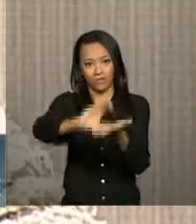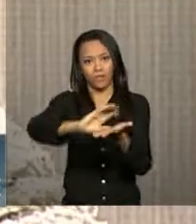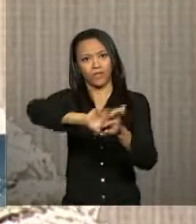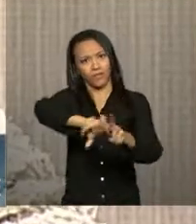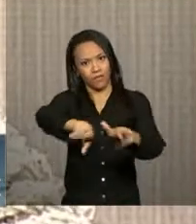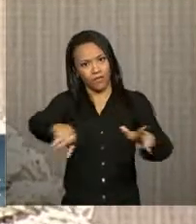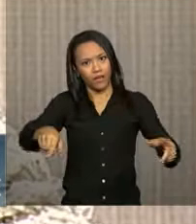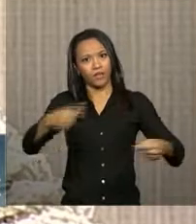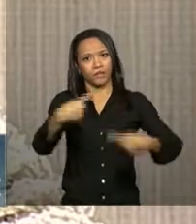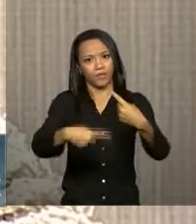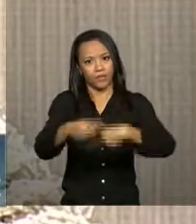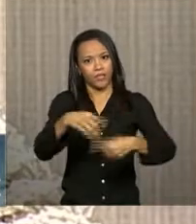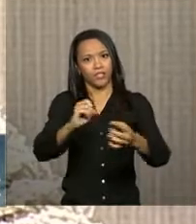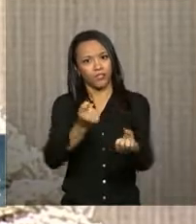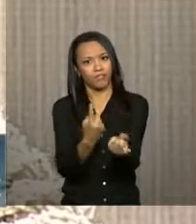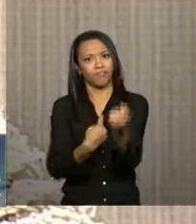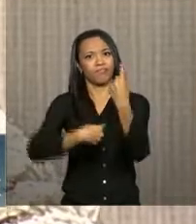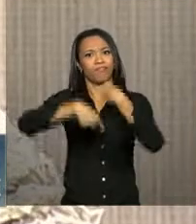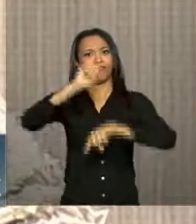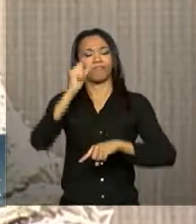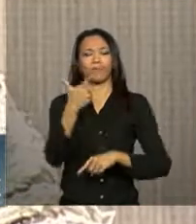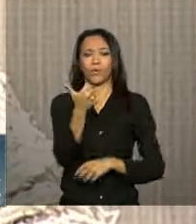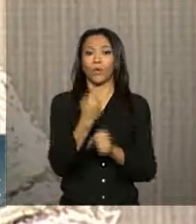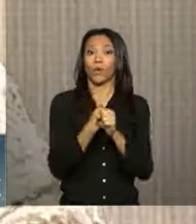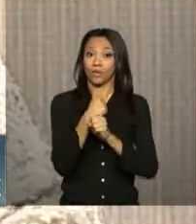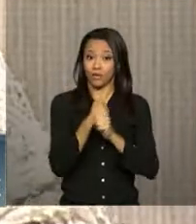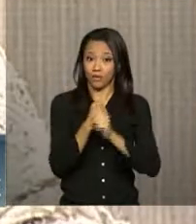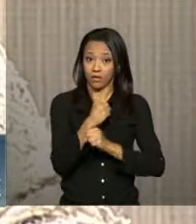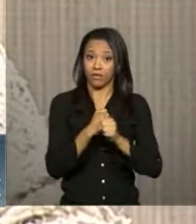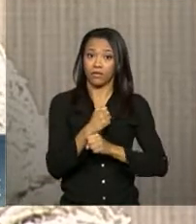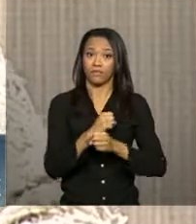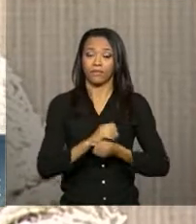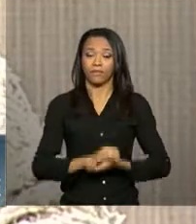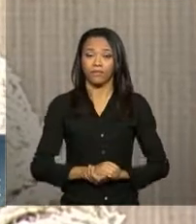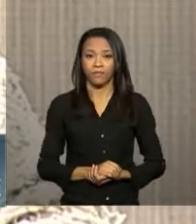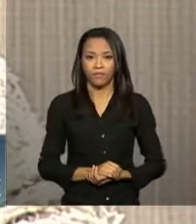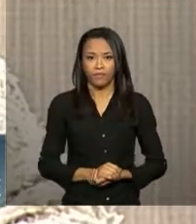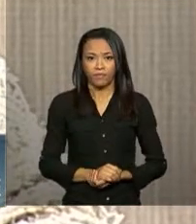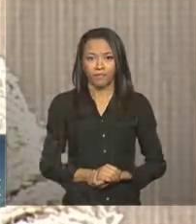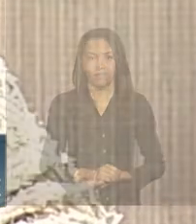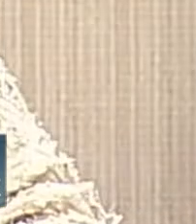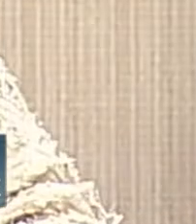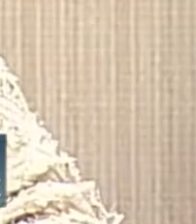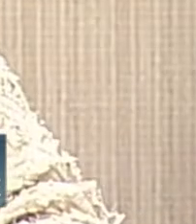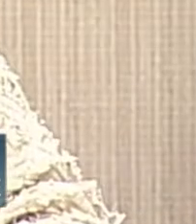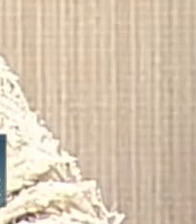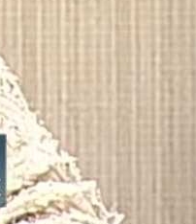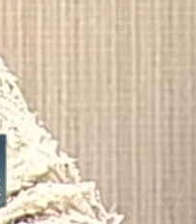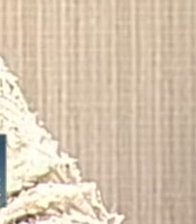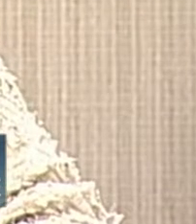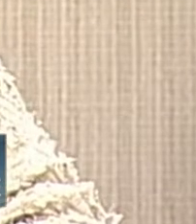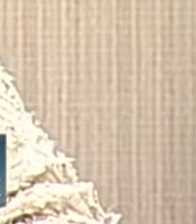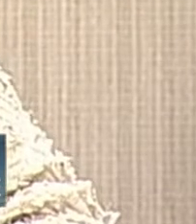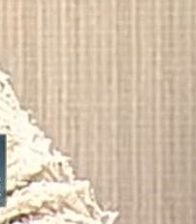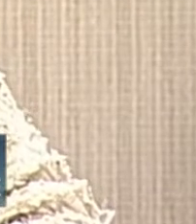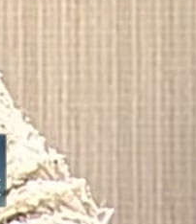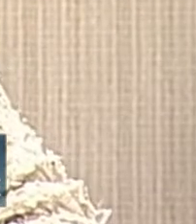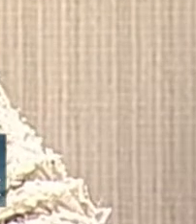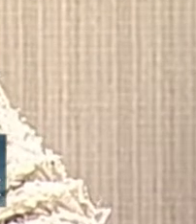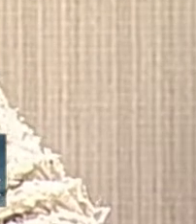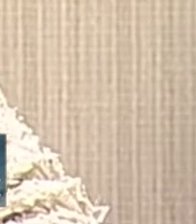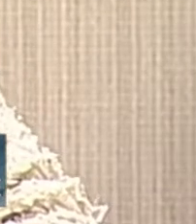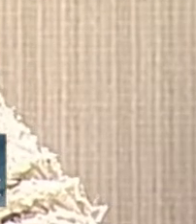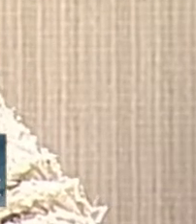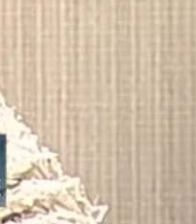grande êxito ao longo desses 12 anos eu destaco em especial as agendas é voltada para a questão